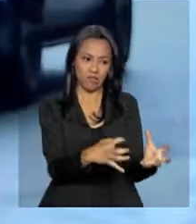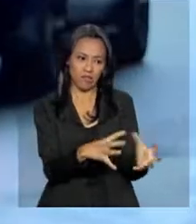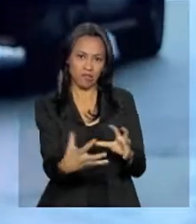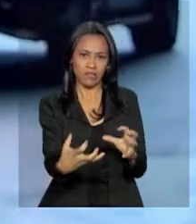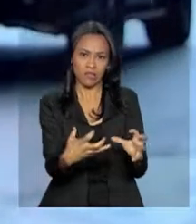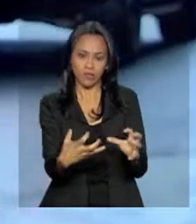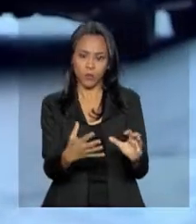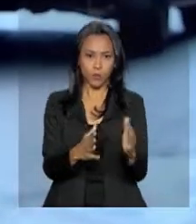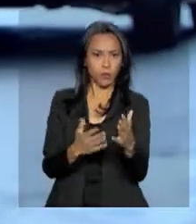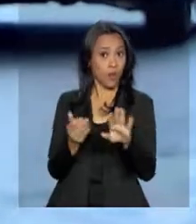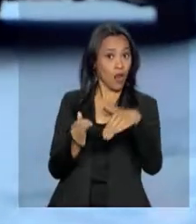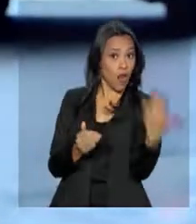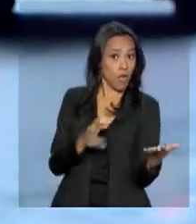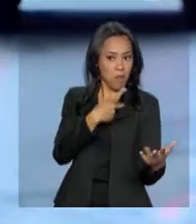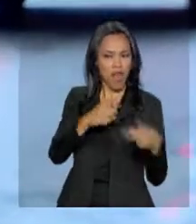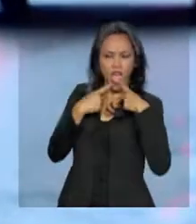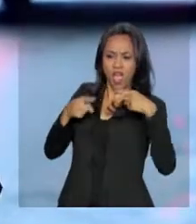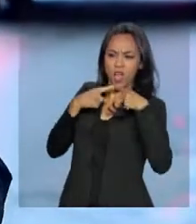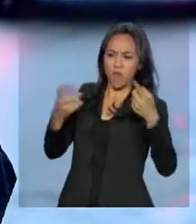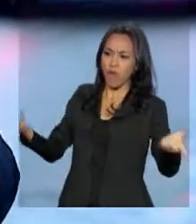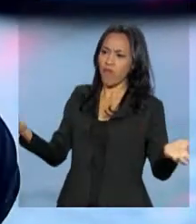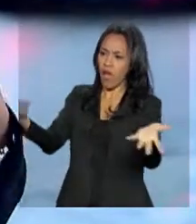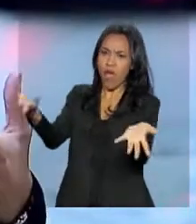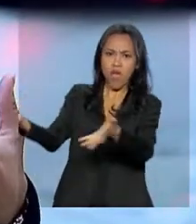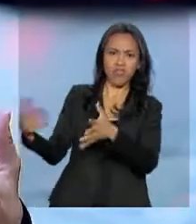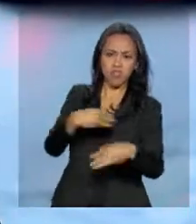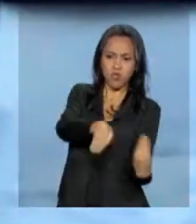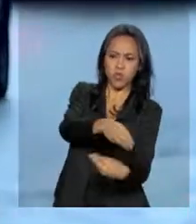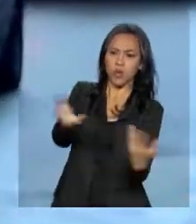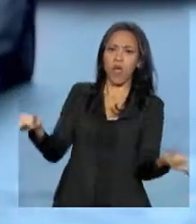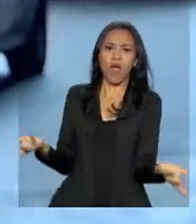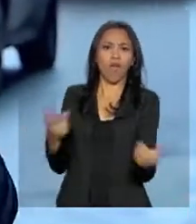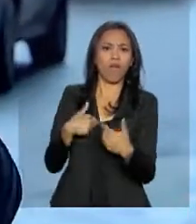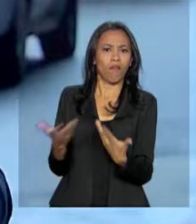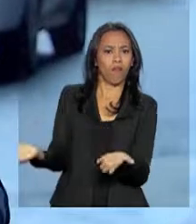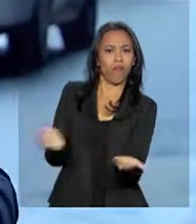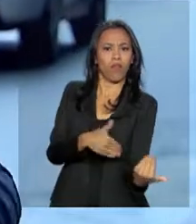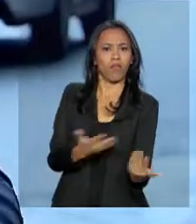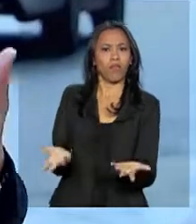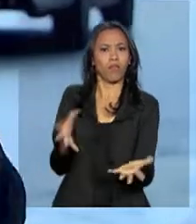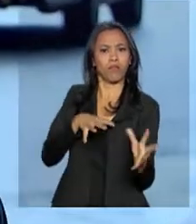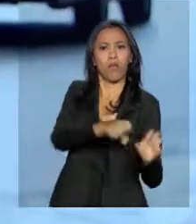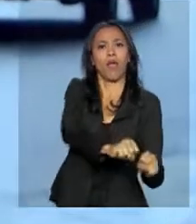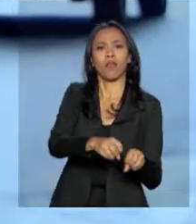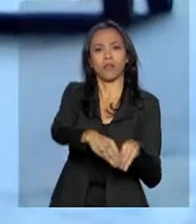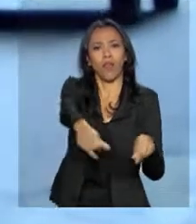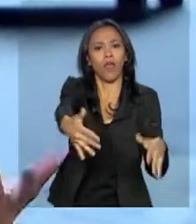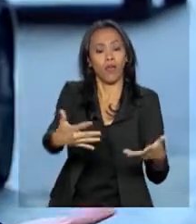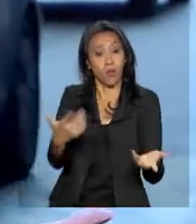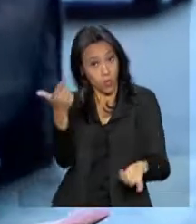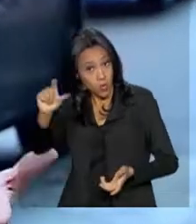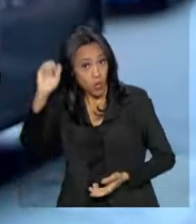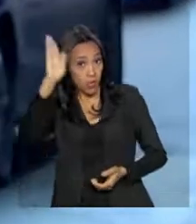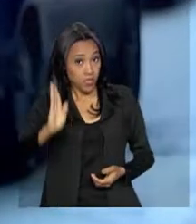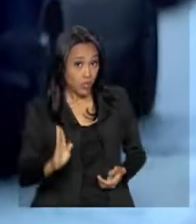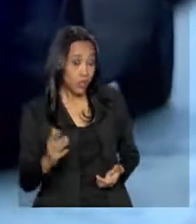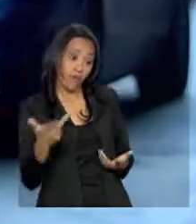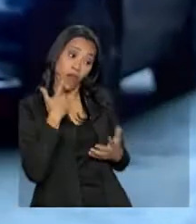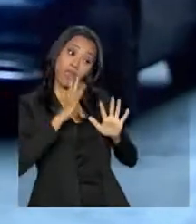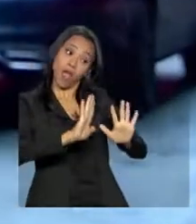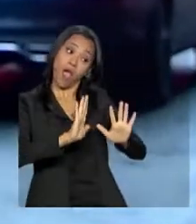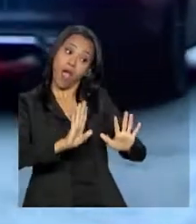de um lado os paraguaios reclamavam diziam que eles não se misturavam e também tomavam as terras no paraguai já os brasileiros se